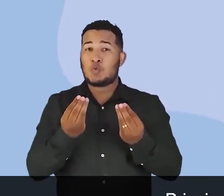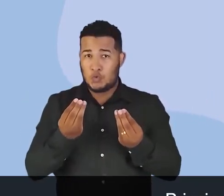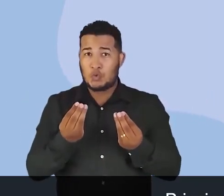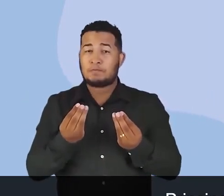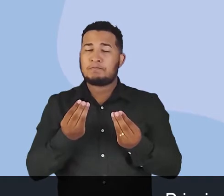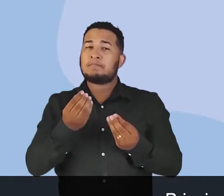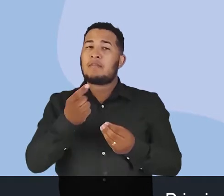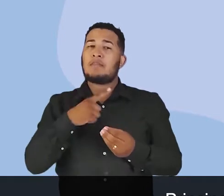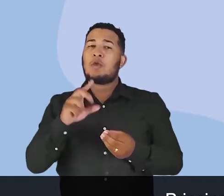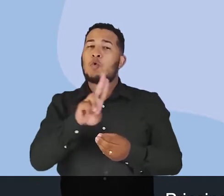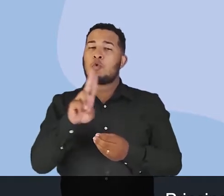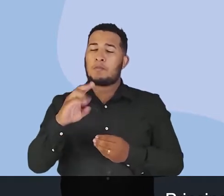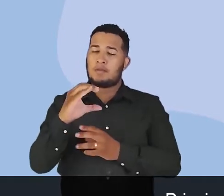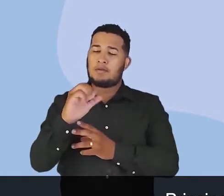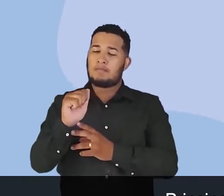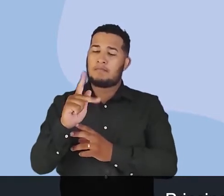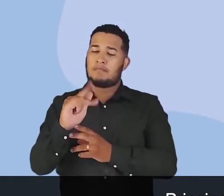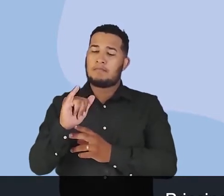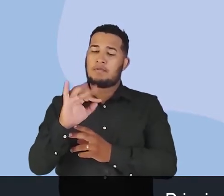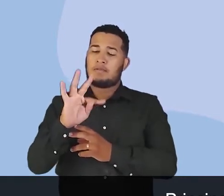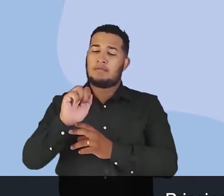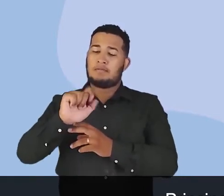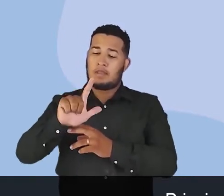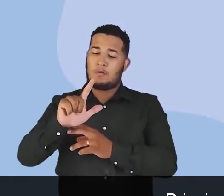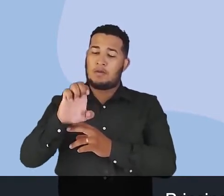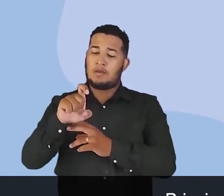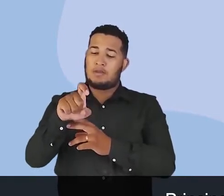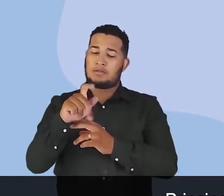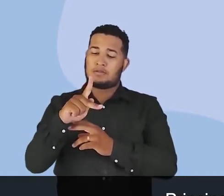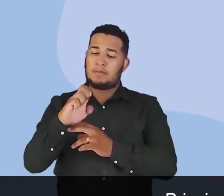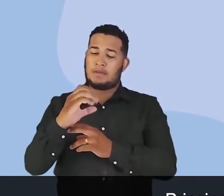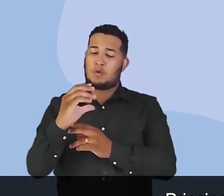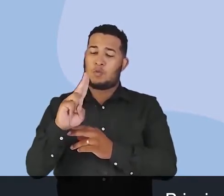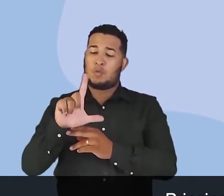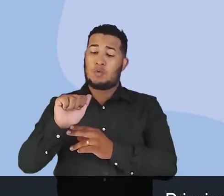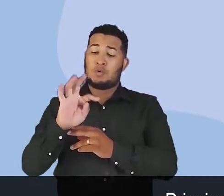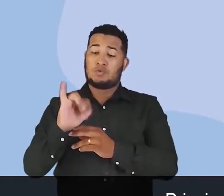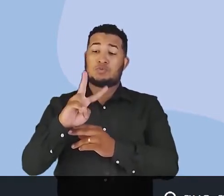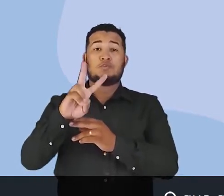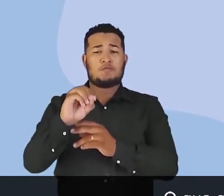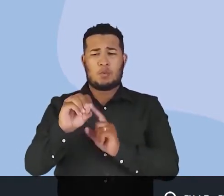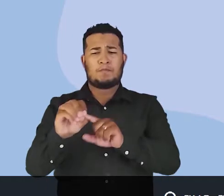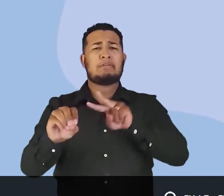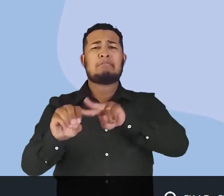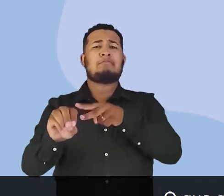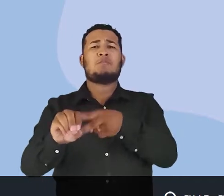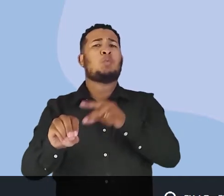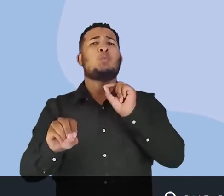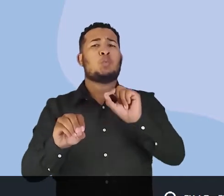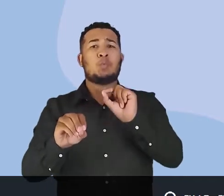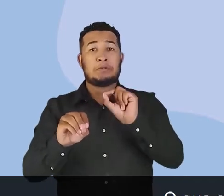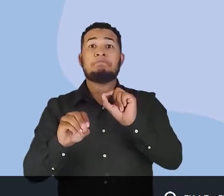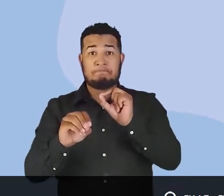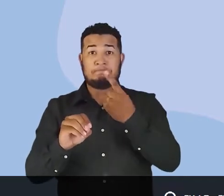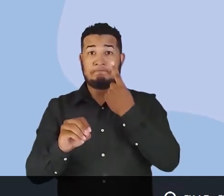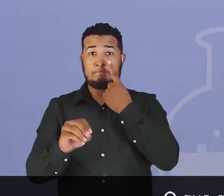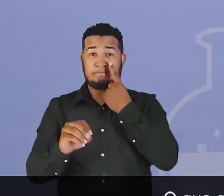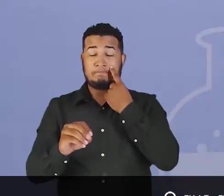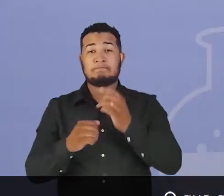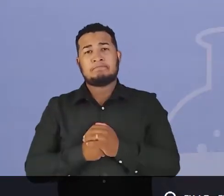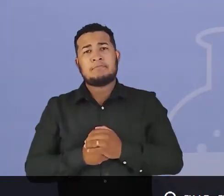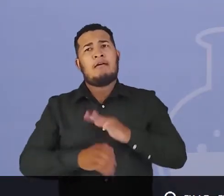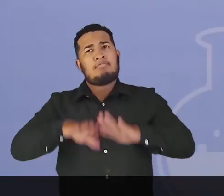Principalmente com o que nós chamamos de capital especulativo. O que significa capital especulativo? Vem aqui